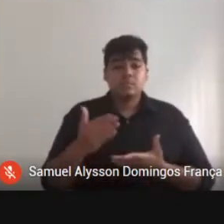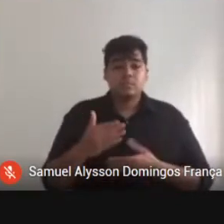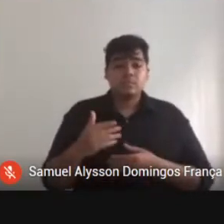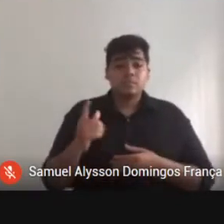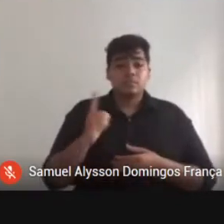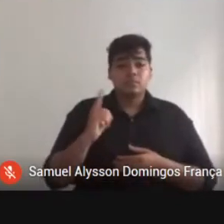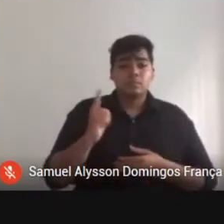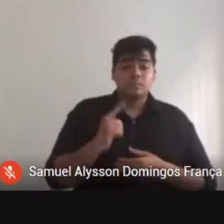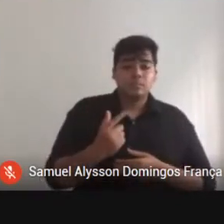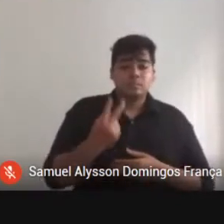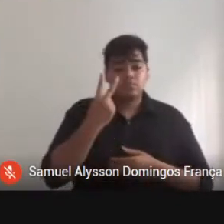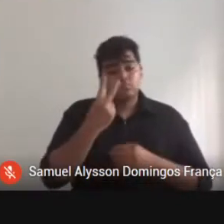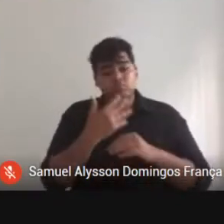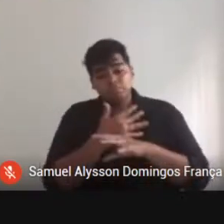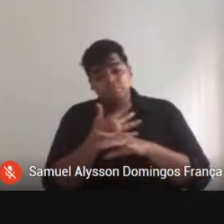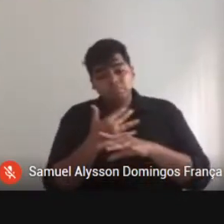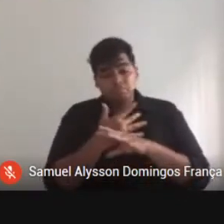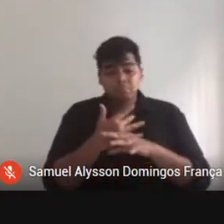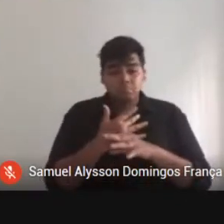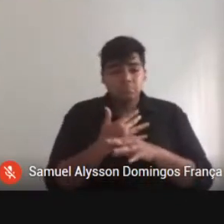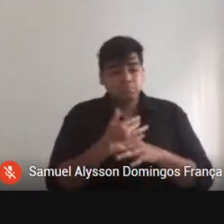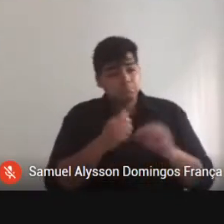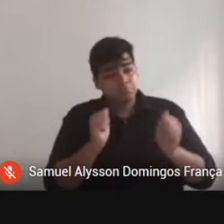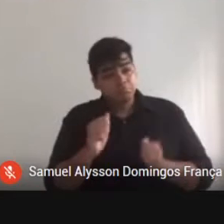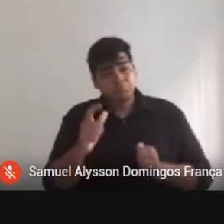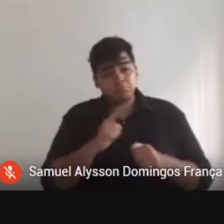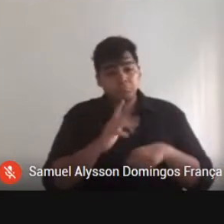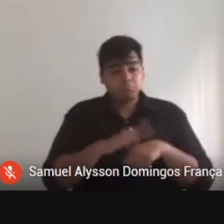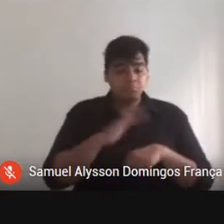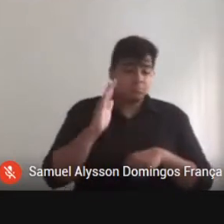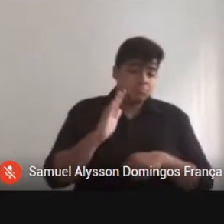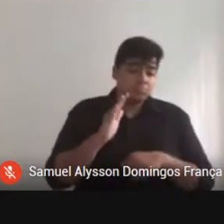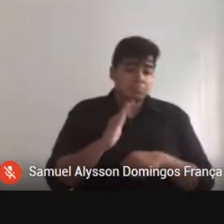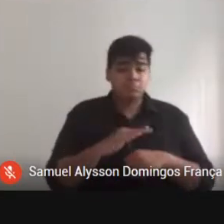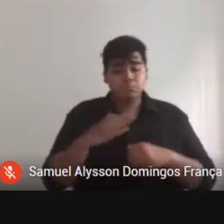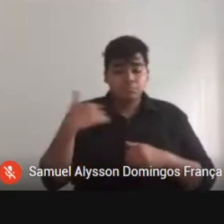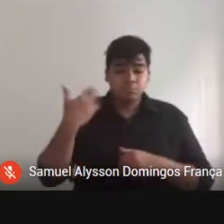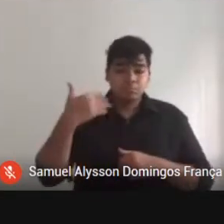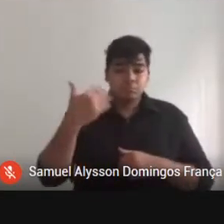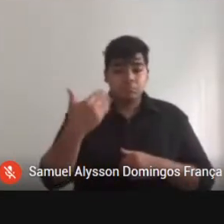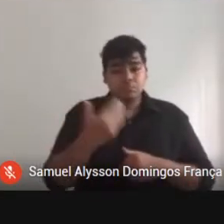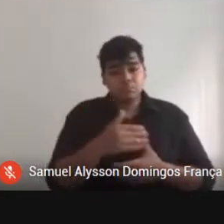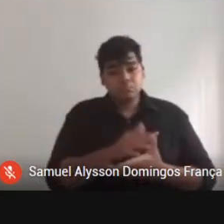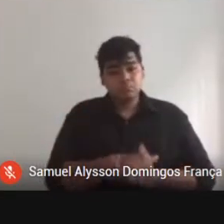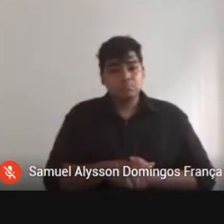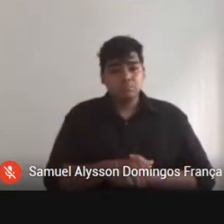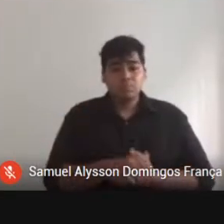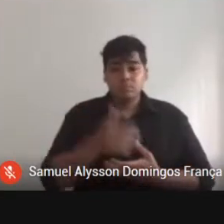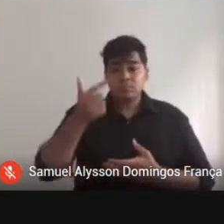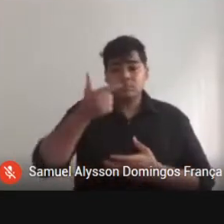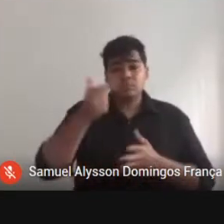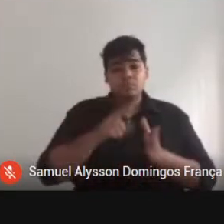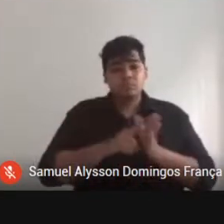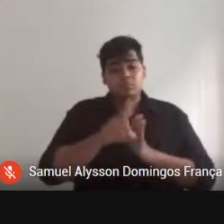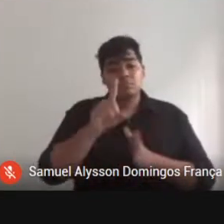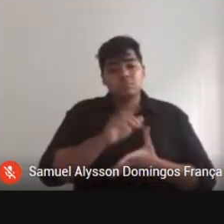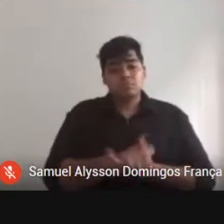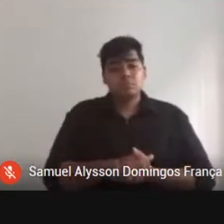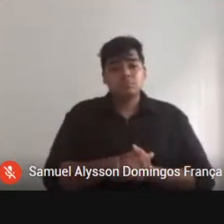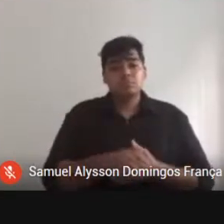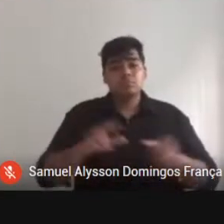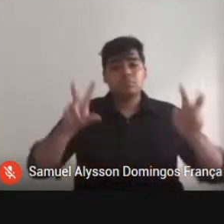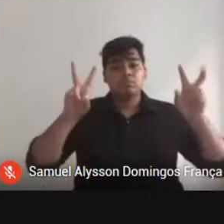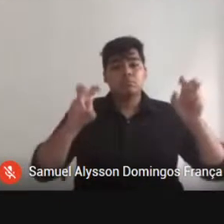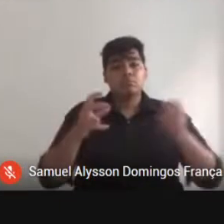cidades, talvez tenham mais. Mas ao longo da apresentação, a gente vai conversando. Uma segunda pergunta. Falando em